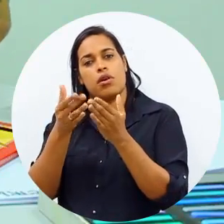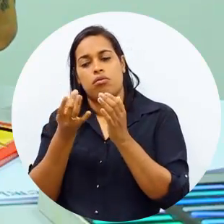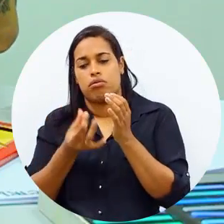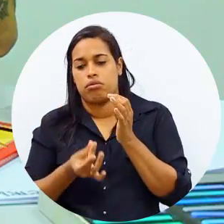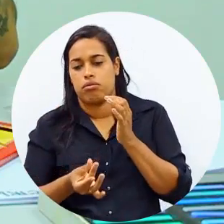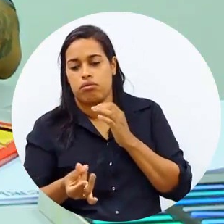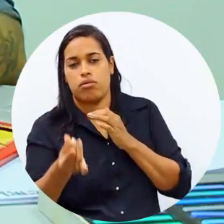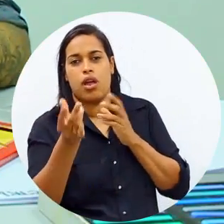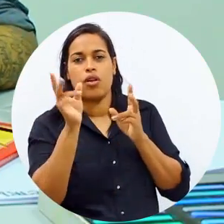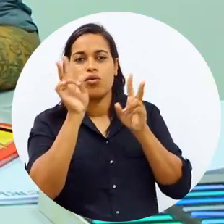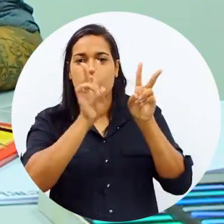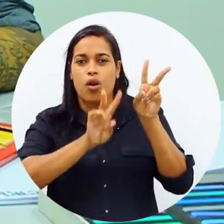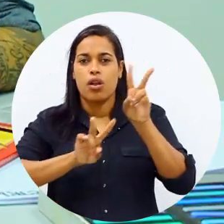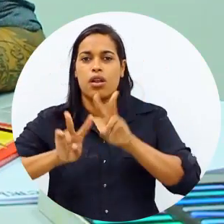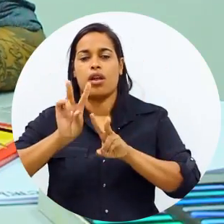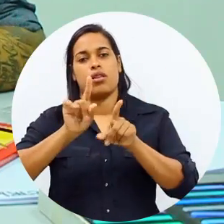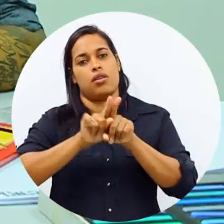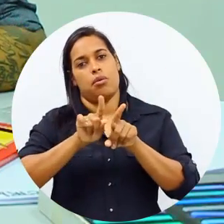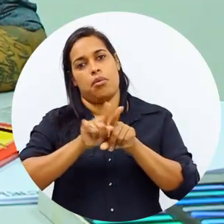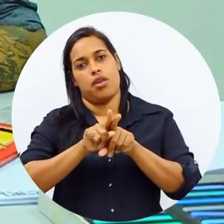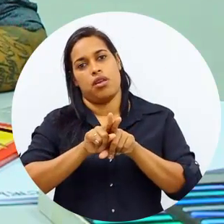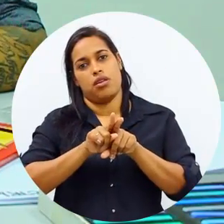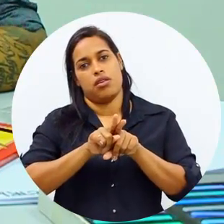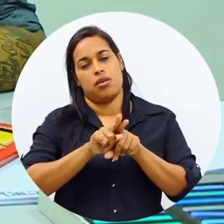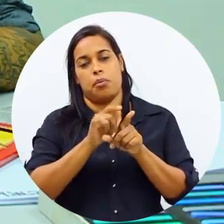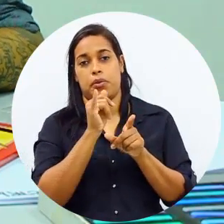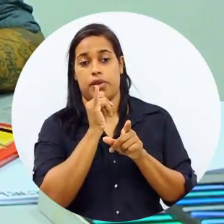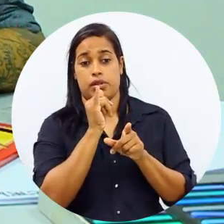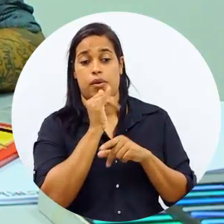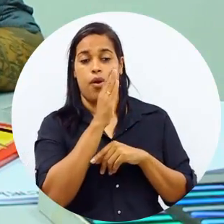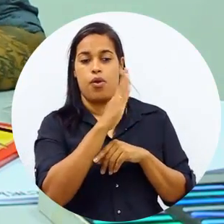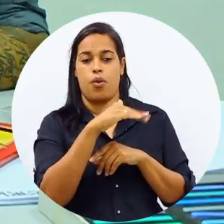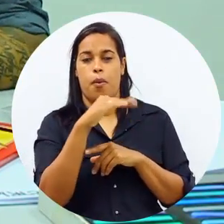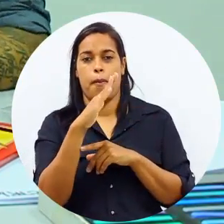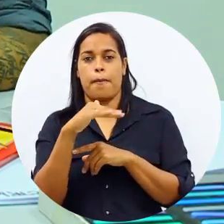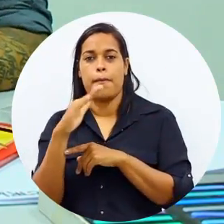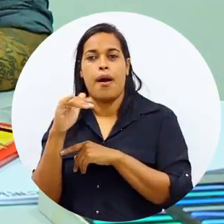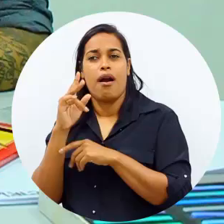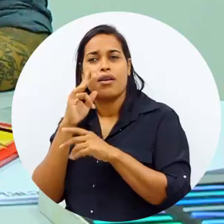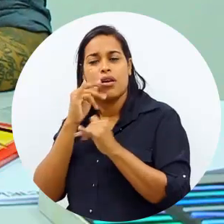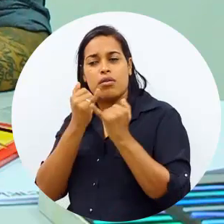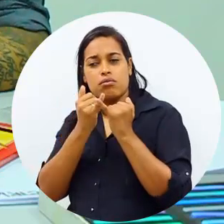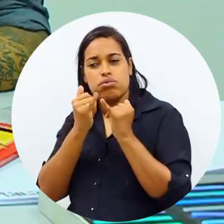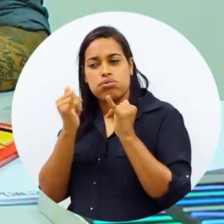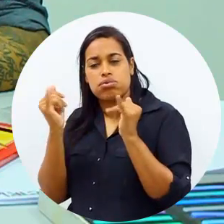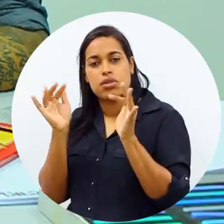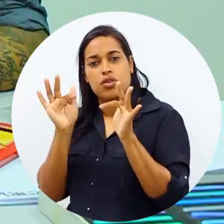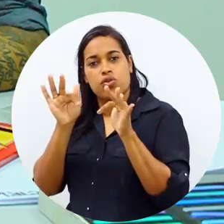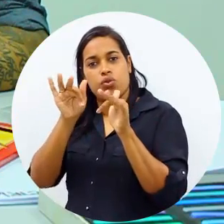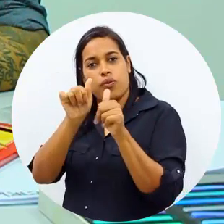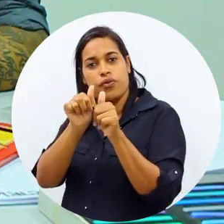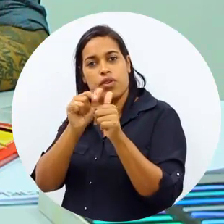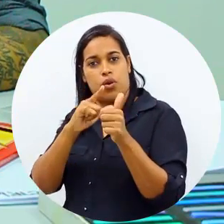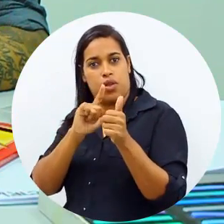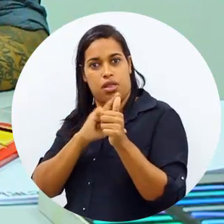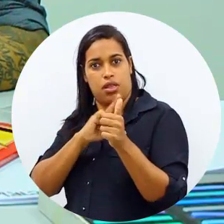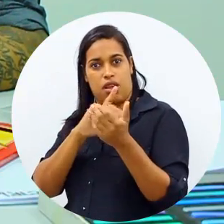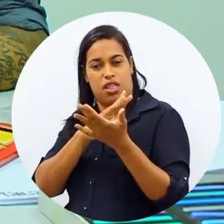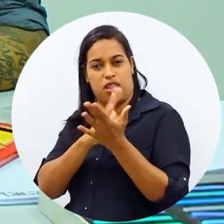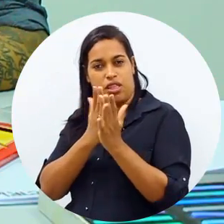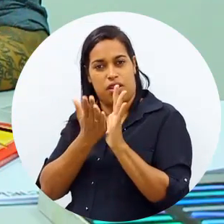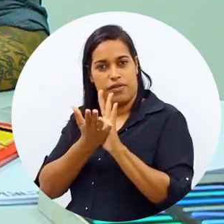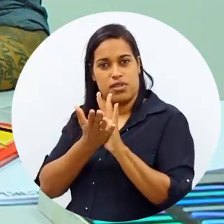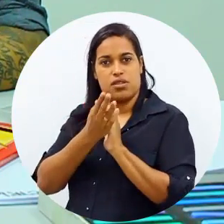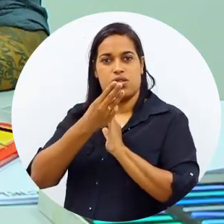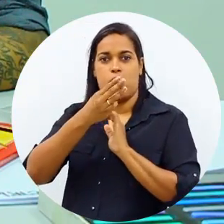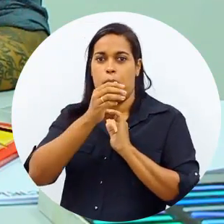linha do olhar, como se você estivesse diante do mar e a linha lá do final que fica